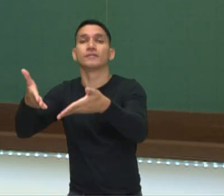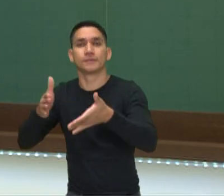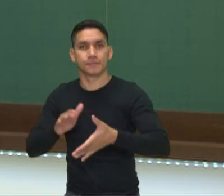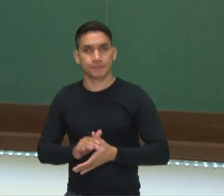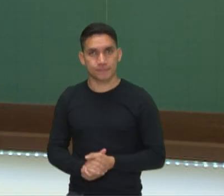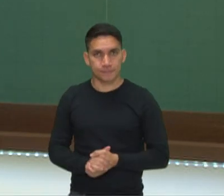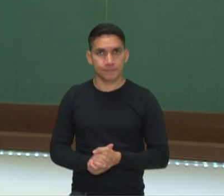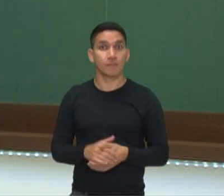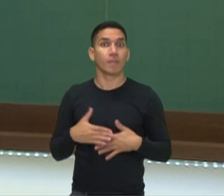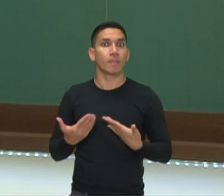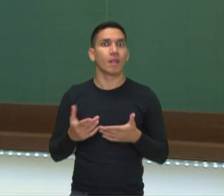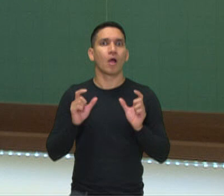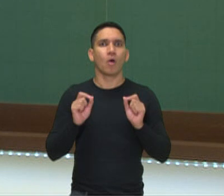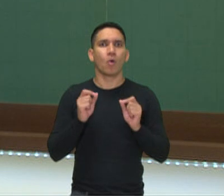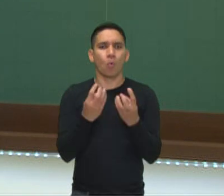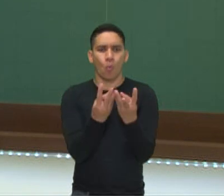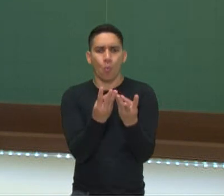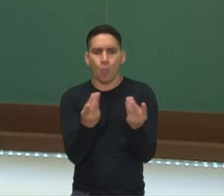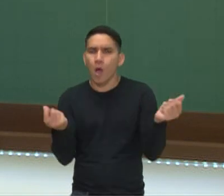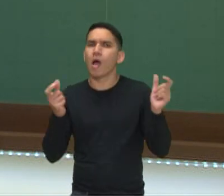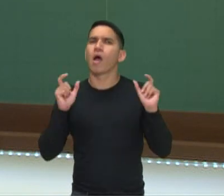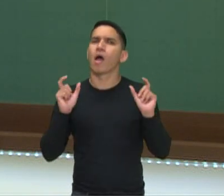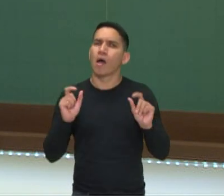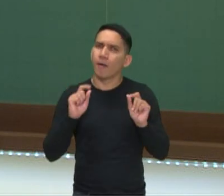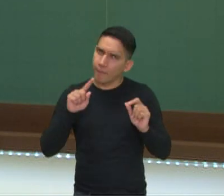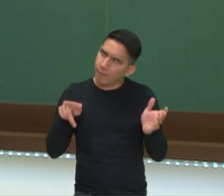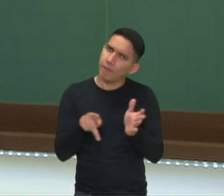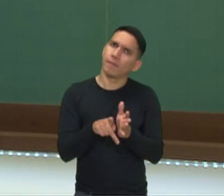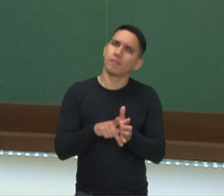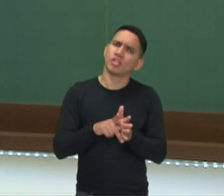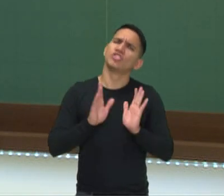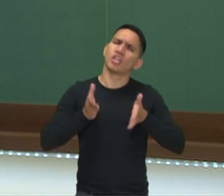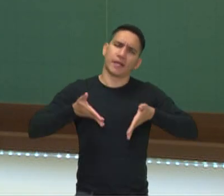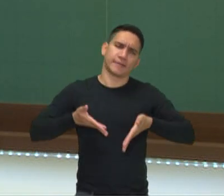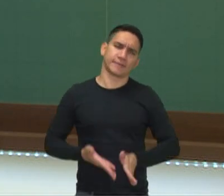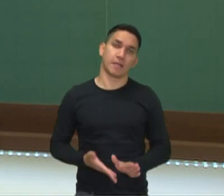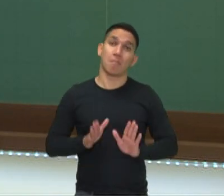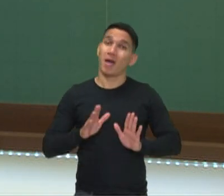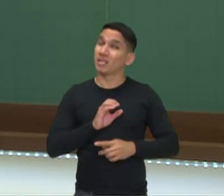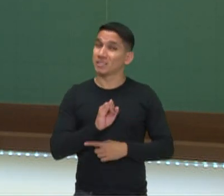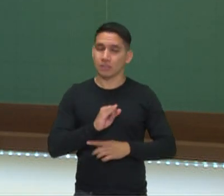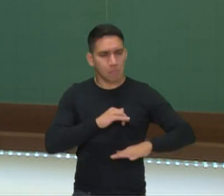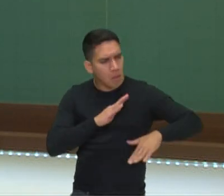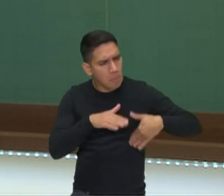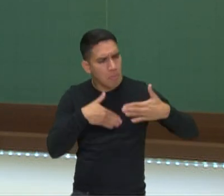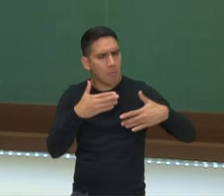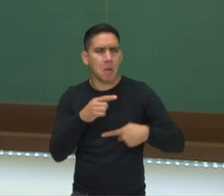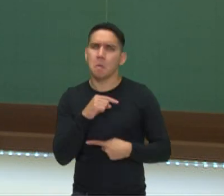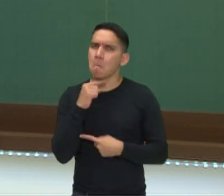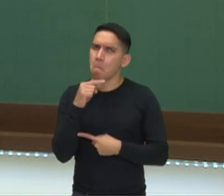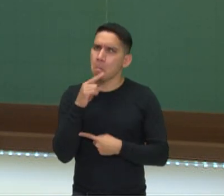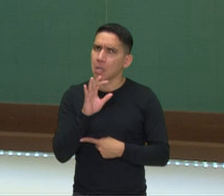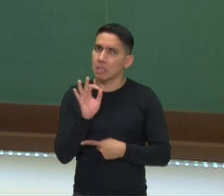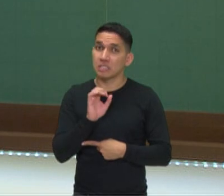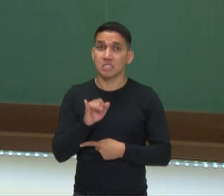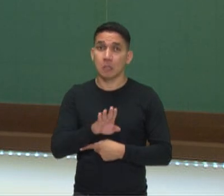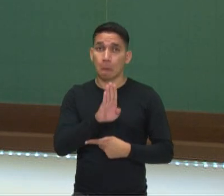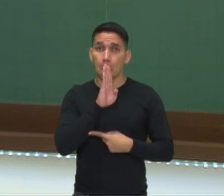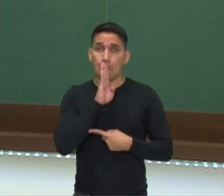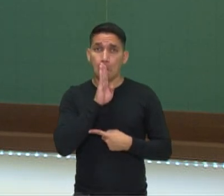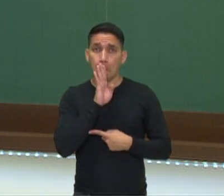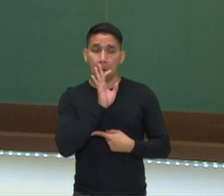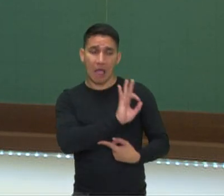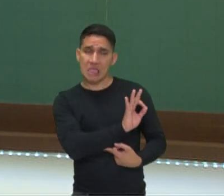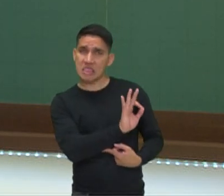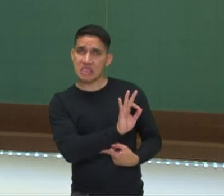Então, o talento, ele pode até nascer conosco, mas se a gente não desenvolver, se a gente deixar o talento quietinho ali,